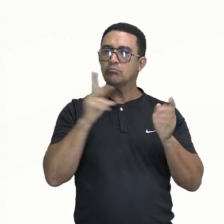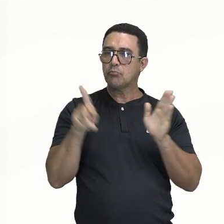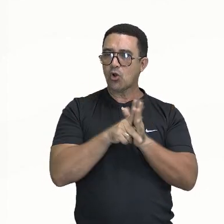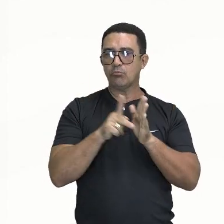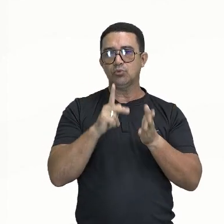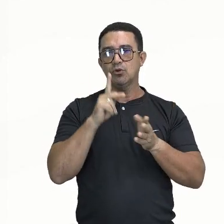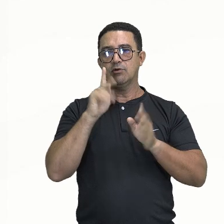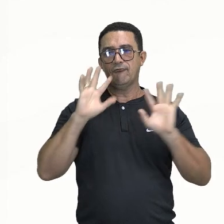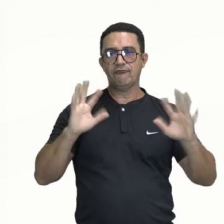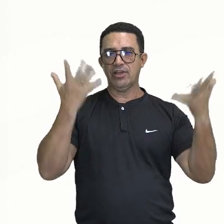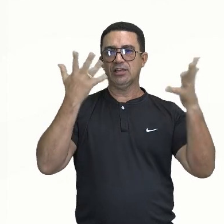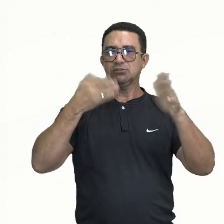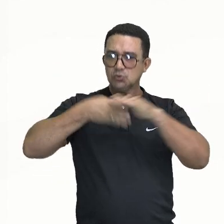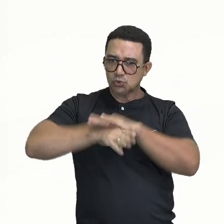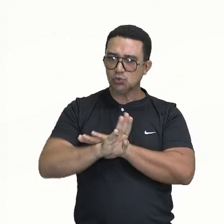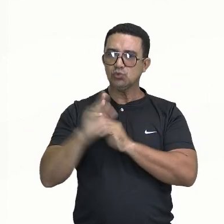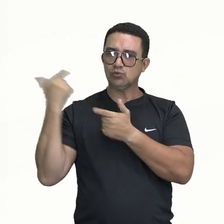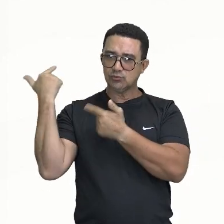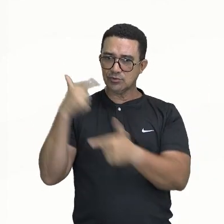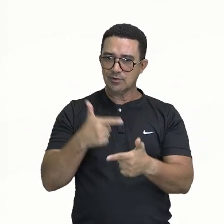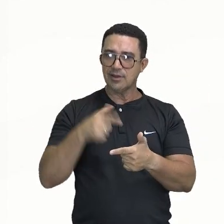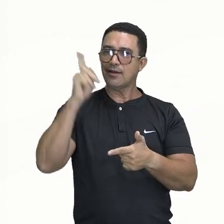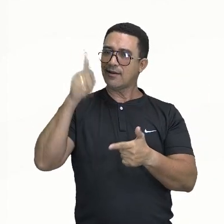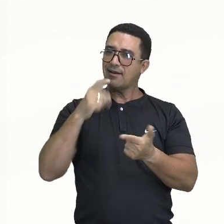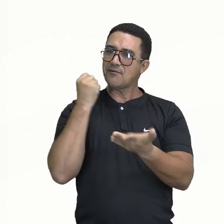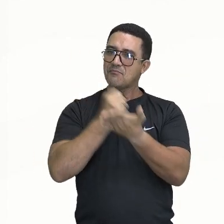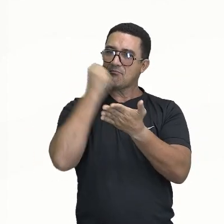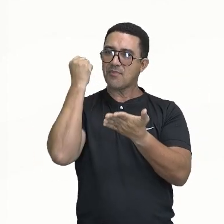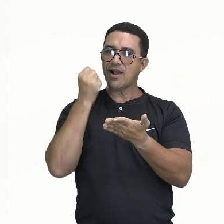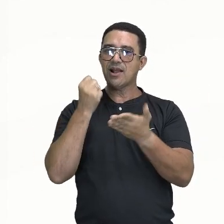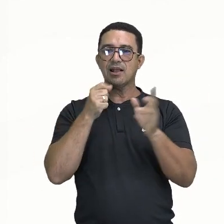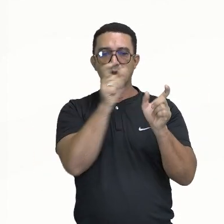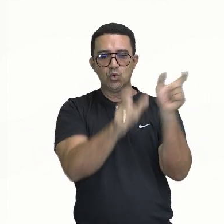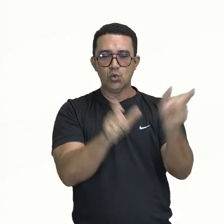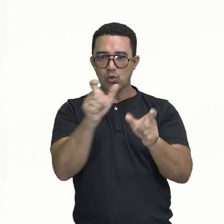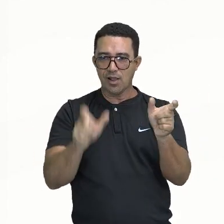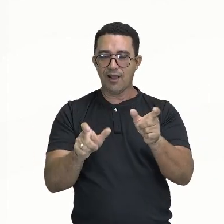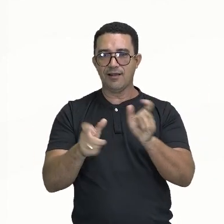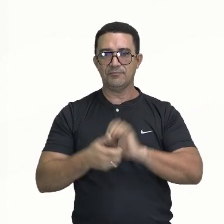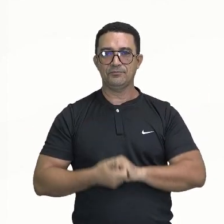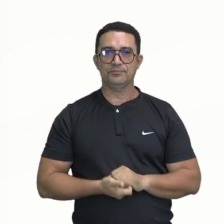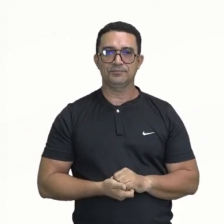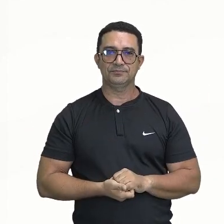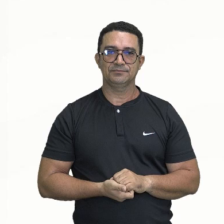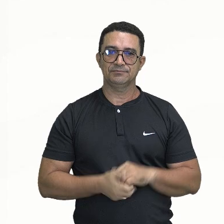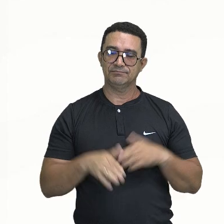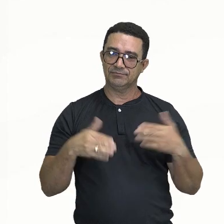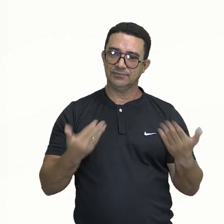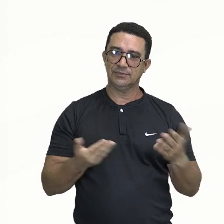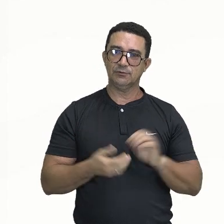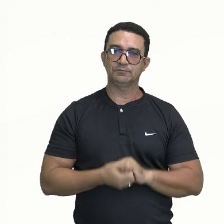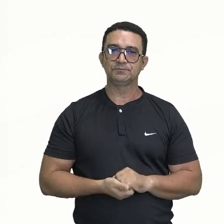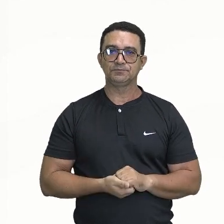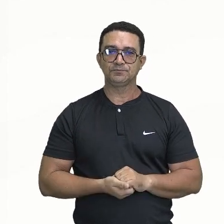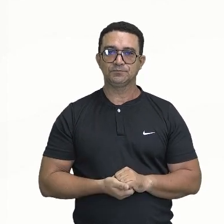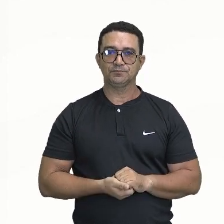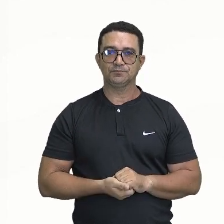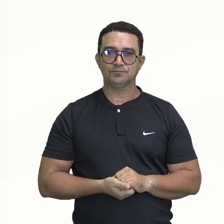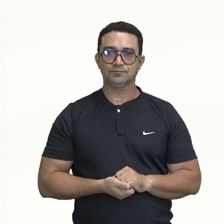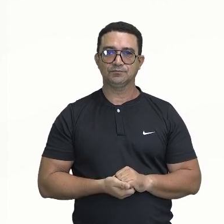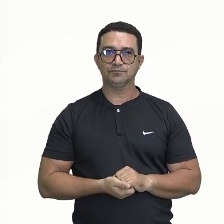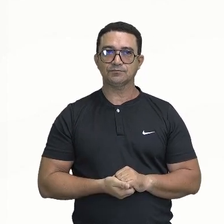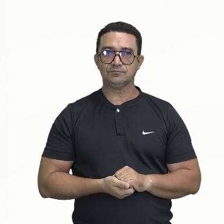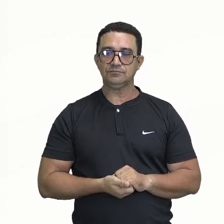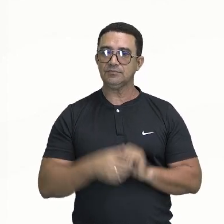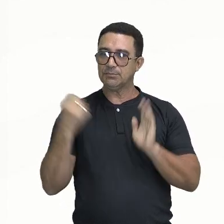rituais, as festas, que marcam sempre aquela localidade. Então, trazendo aqui que